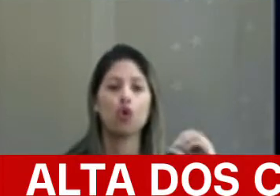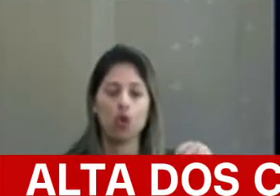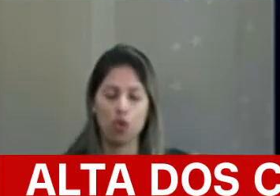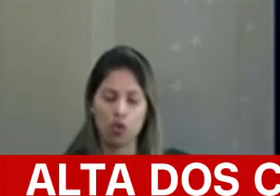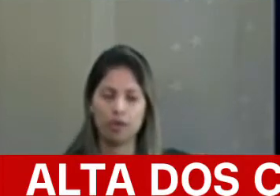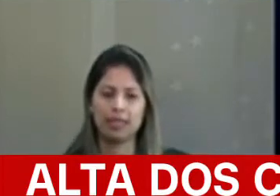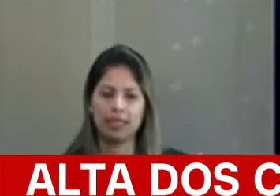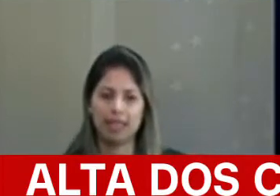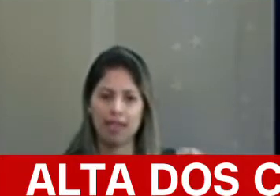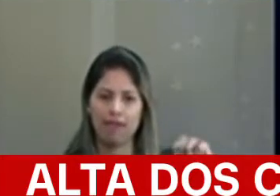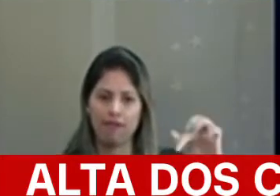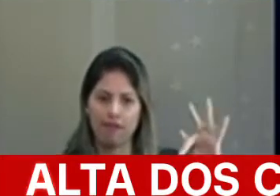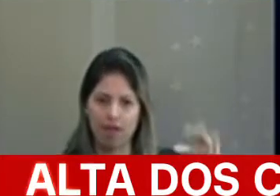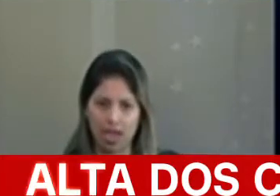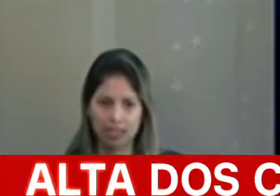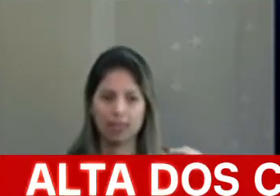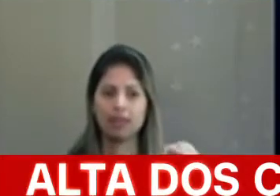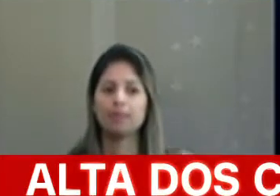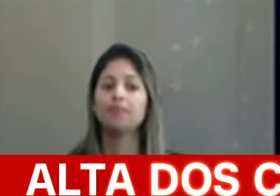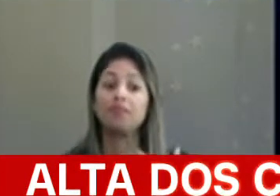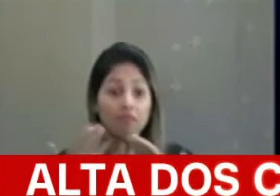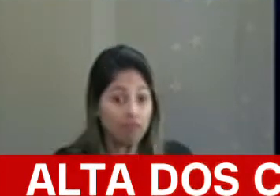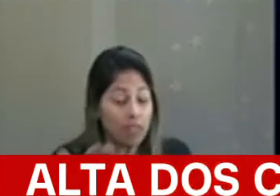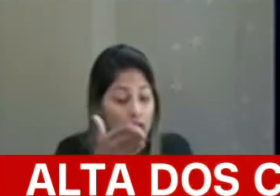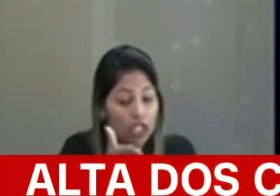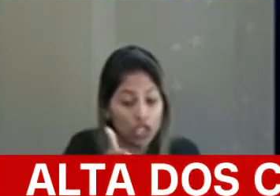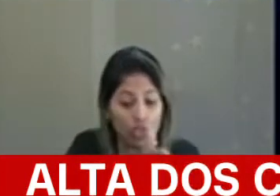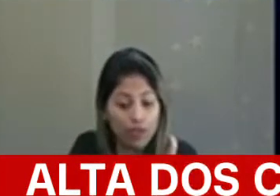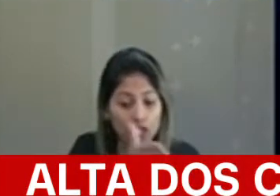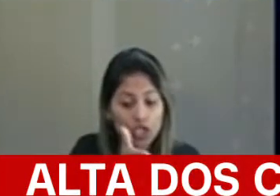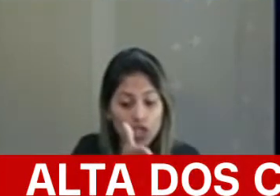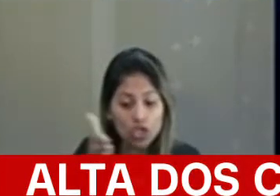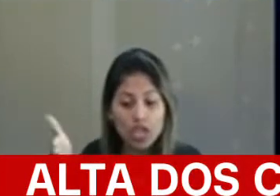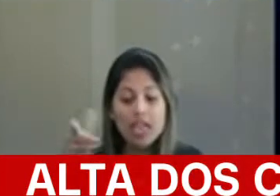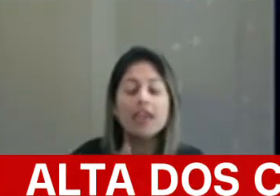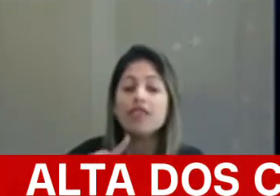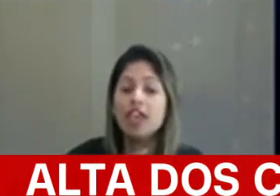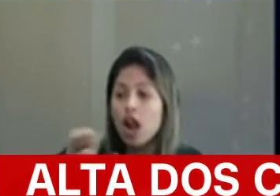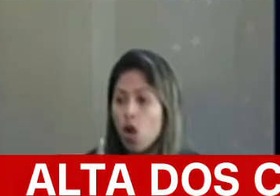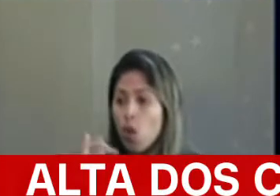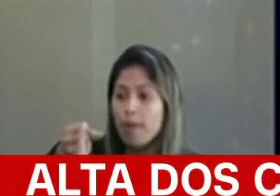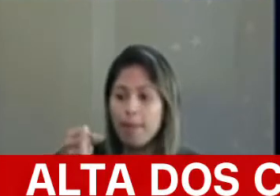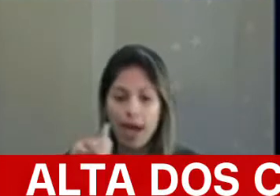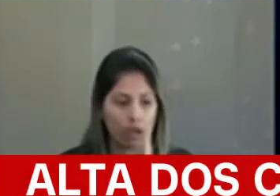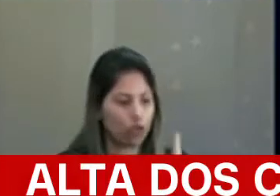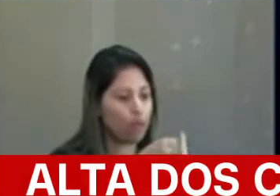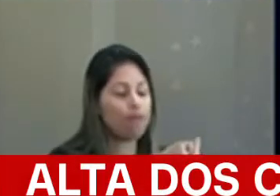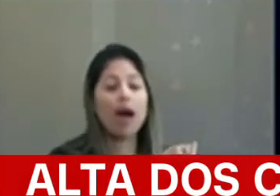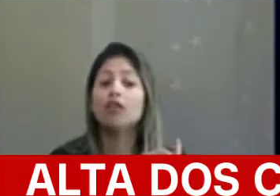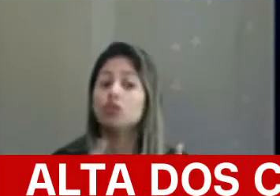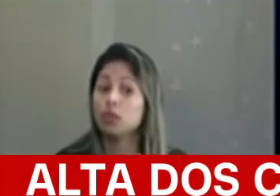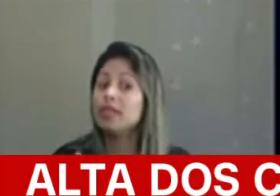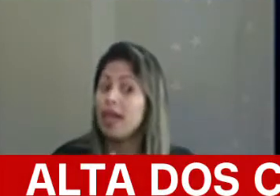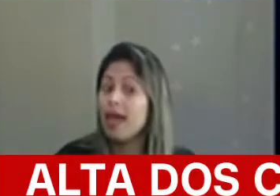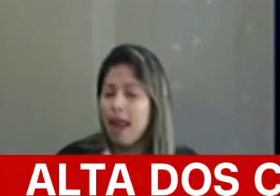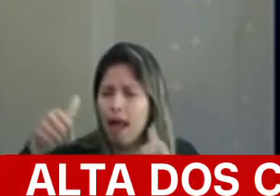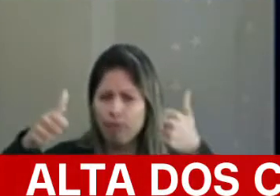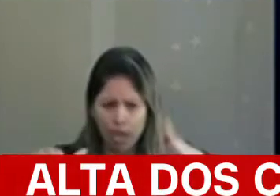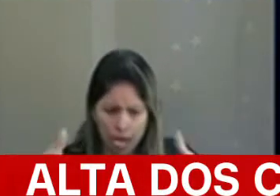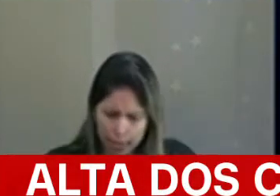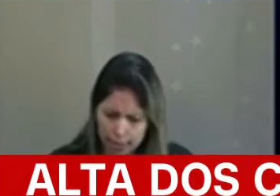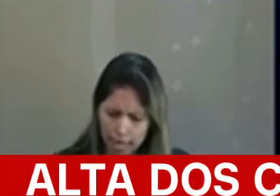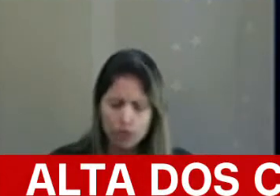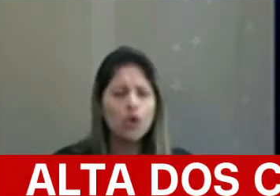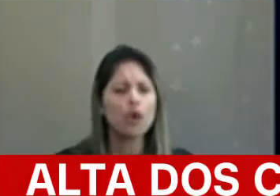Ou seja, se a gente dividir isso pela metade, que será o impacto efetivo que vai se verificar caso o